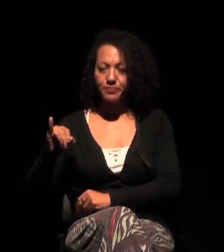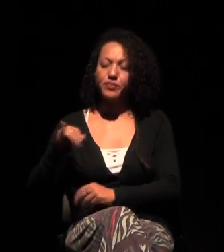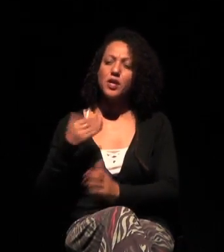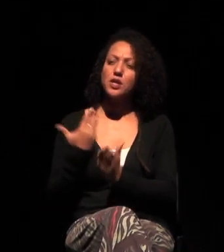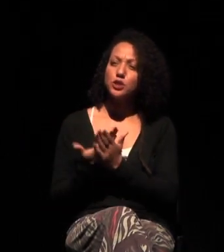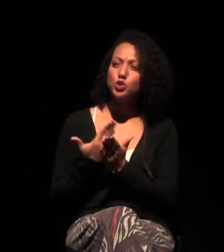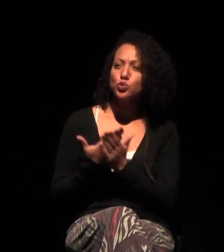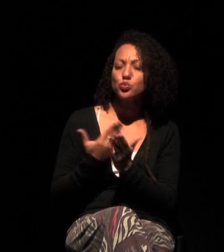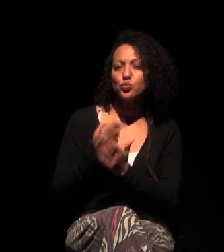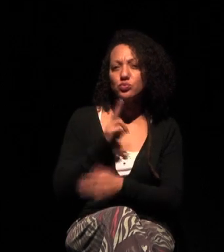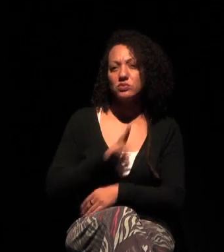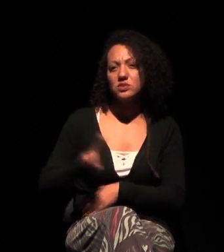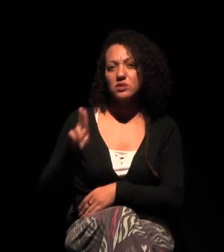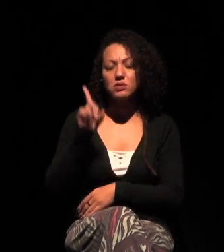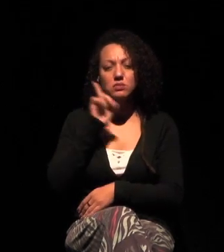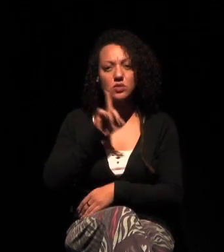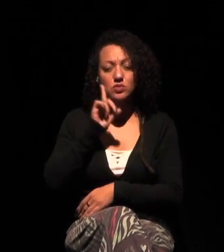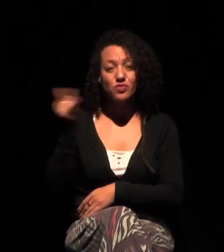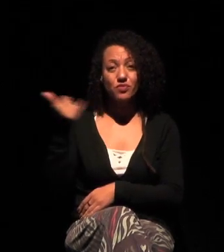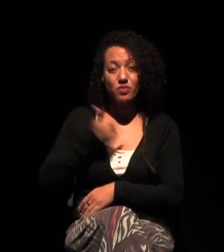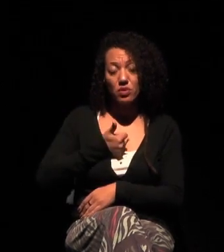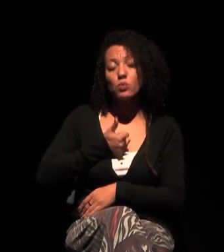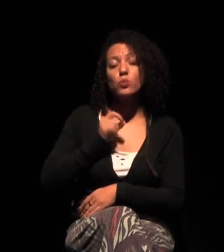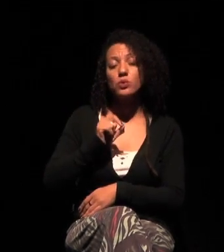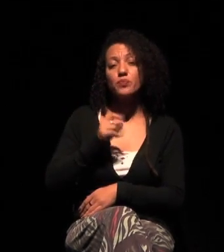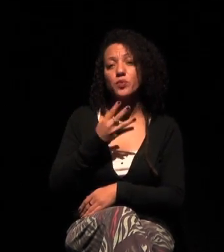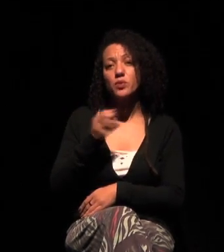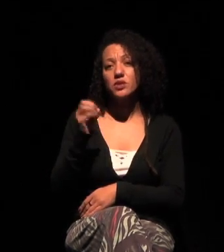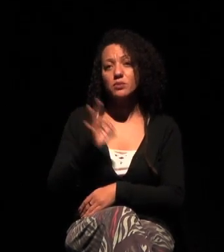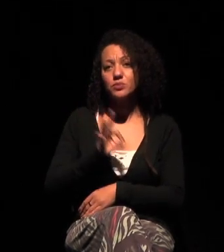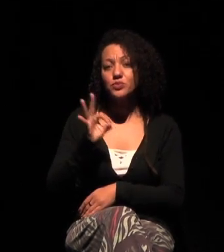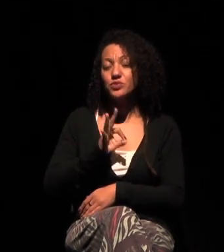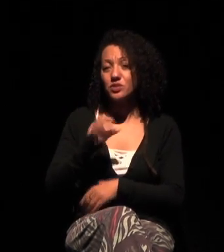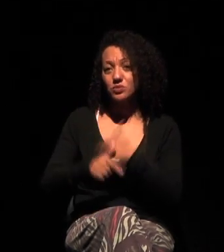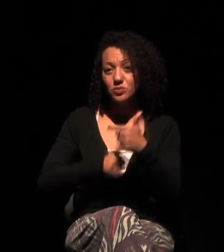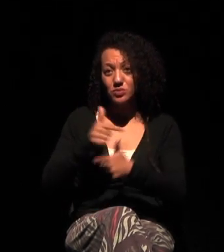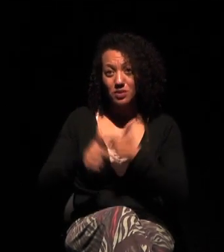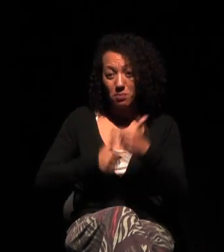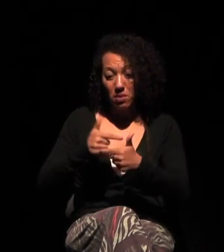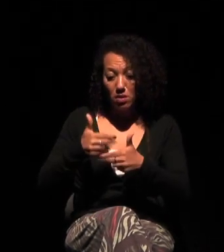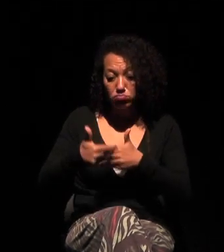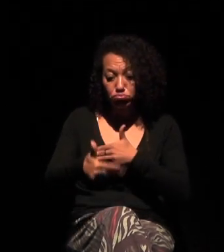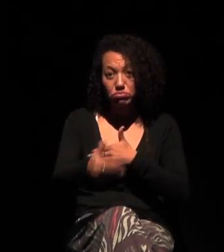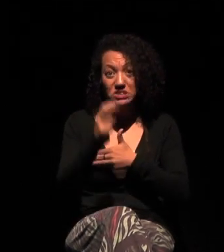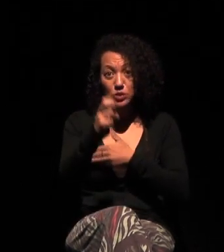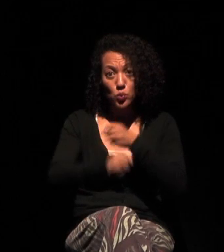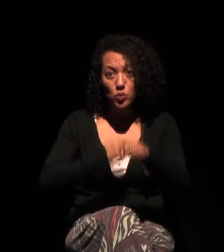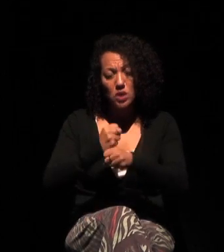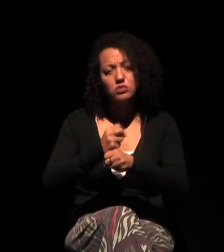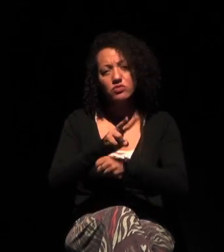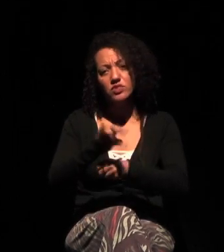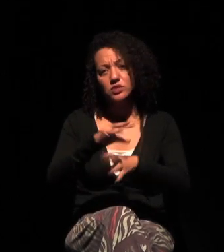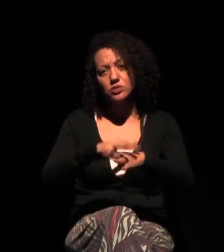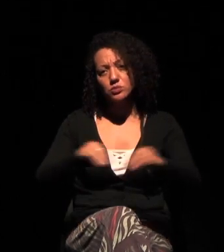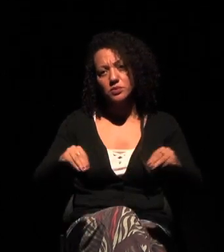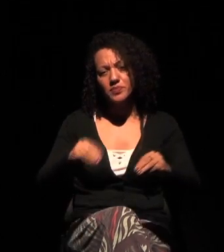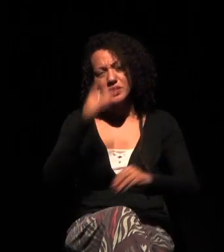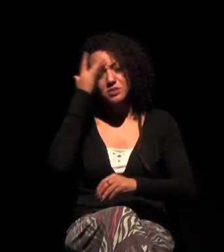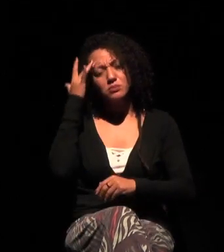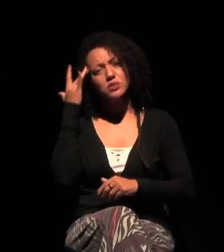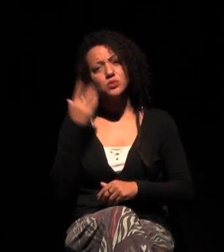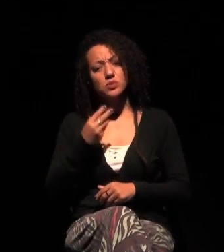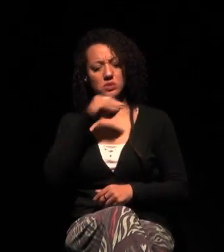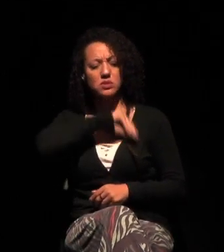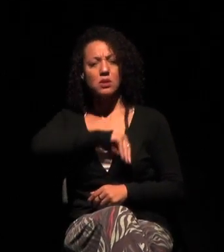estudos universitários americanos mesmo que 40% dos empregos vão desaparecer nos próximos cinco anos e as pessoas vão viver do que